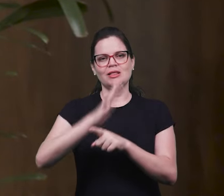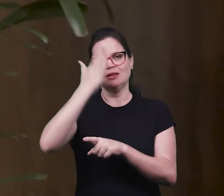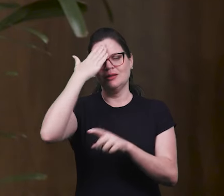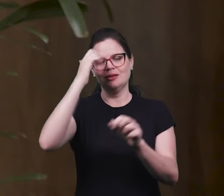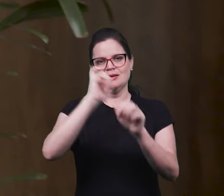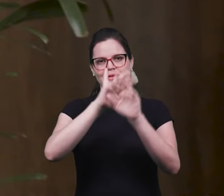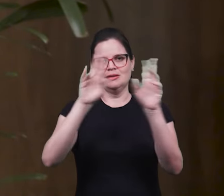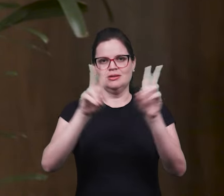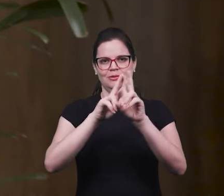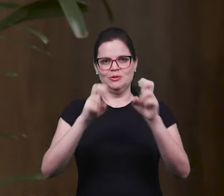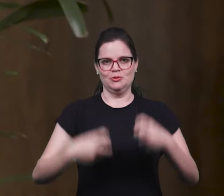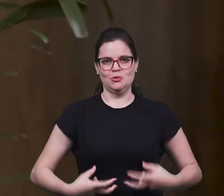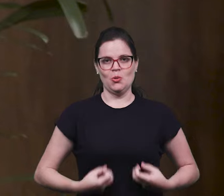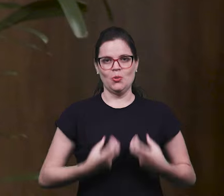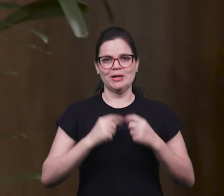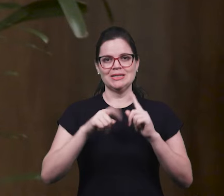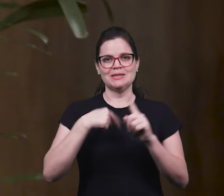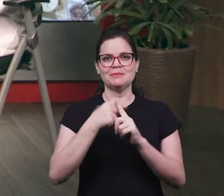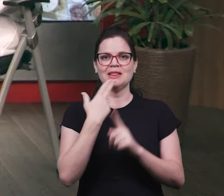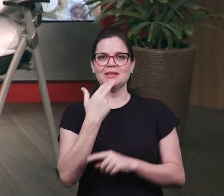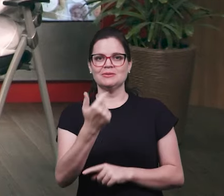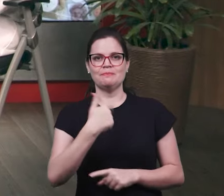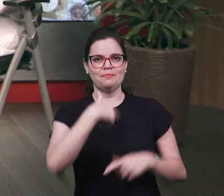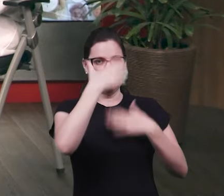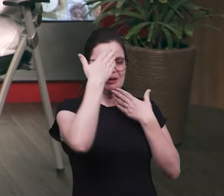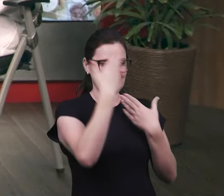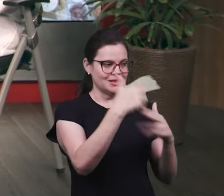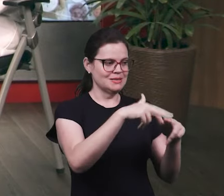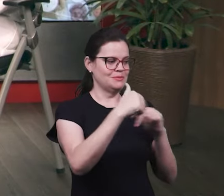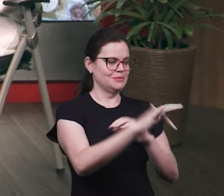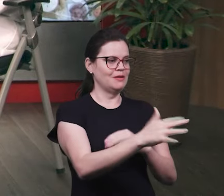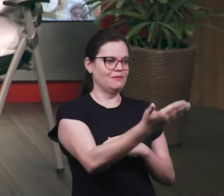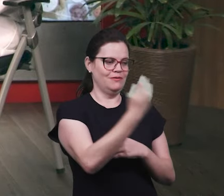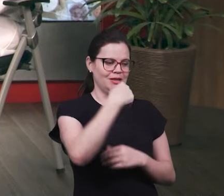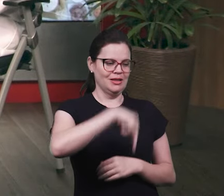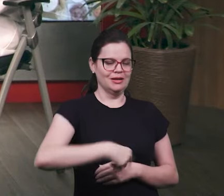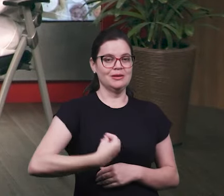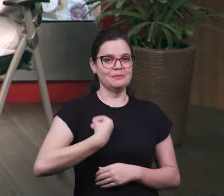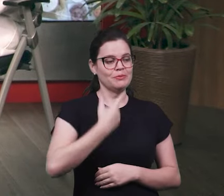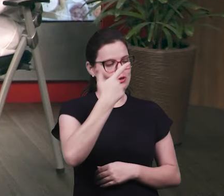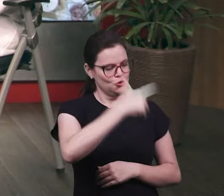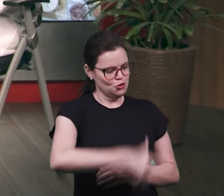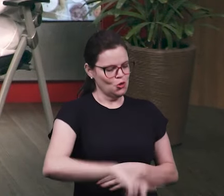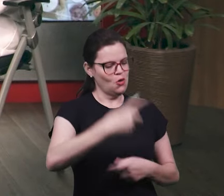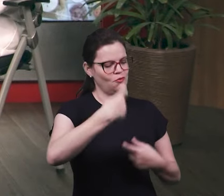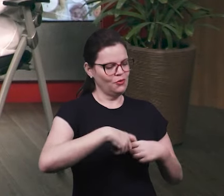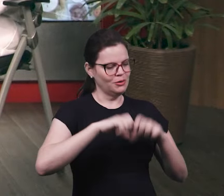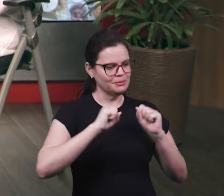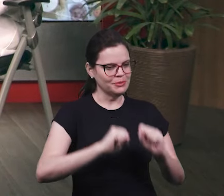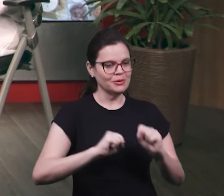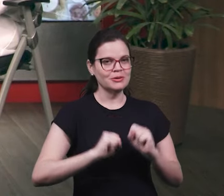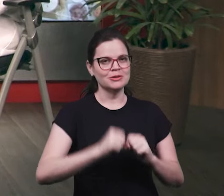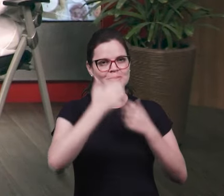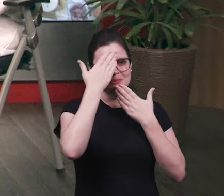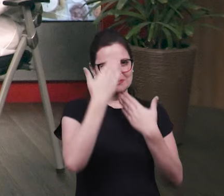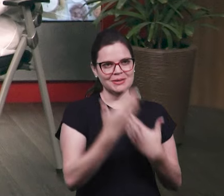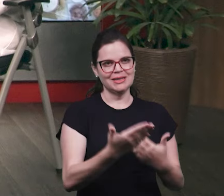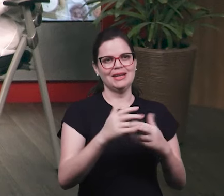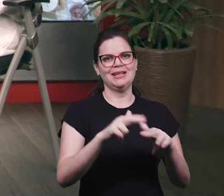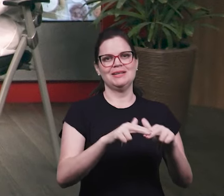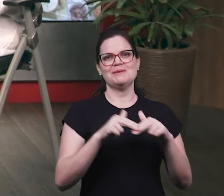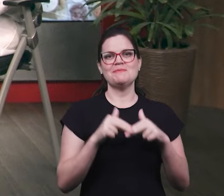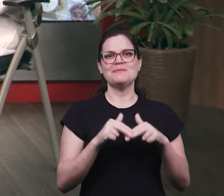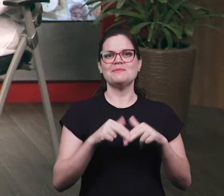entender este tema já quero te agradecer né pela participação já tá convidada a retornar ao nosso programa Muito obrigado